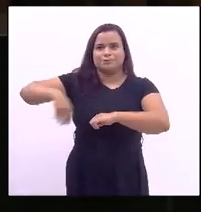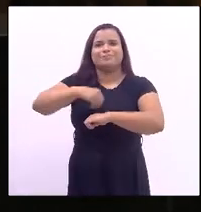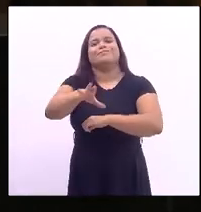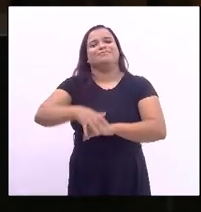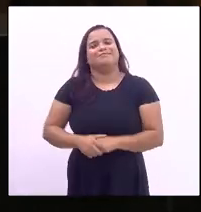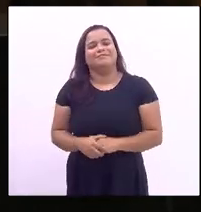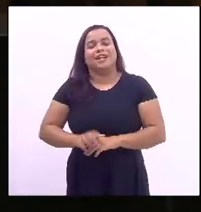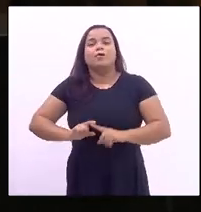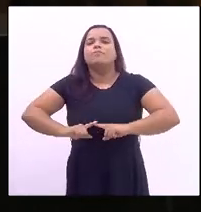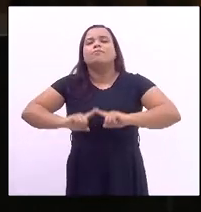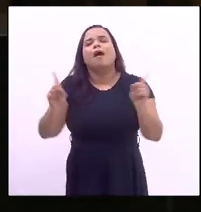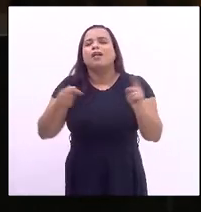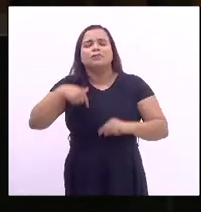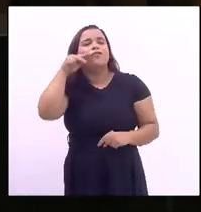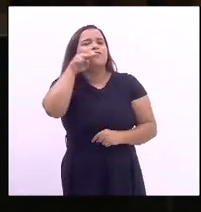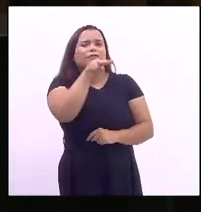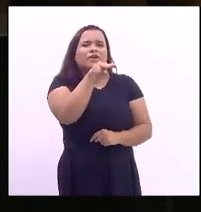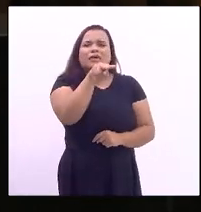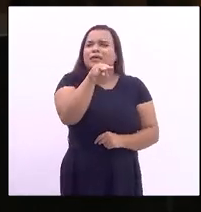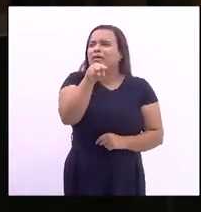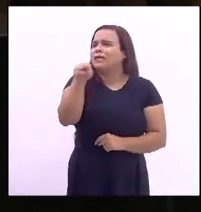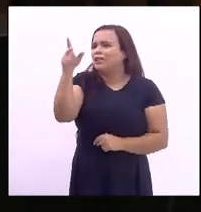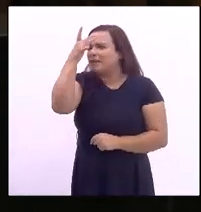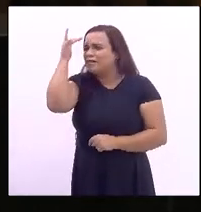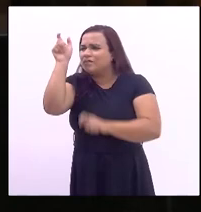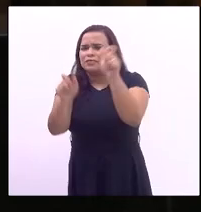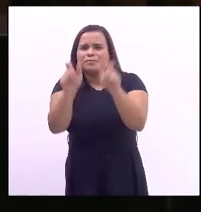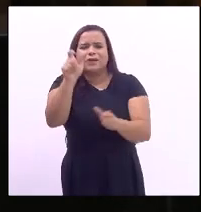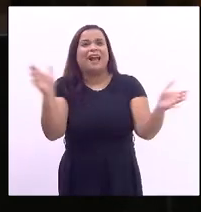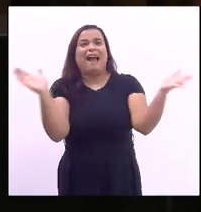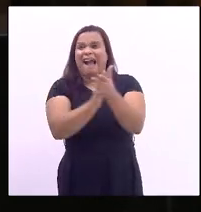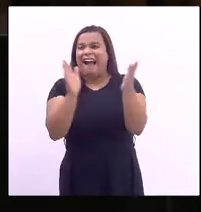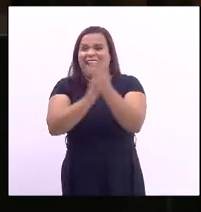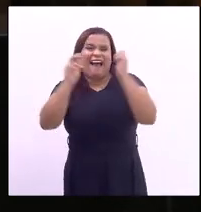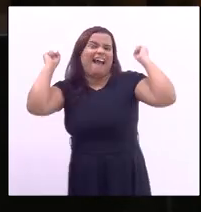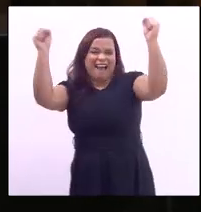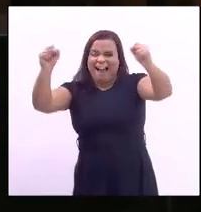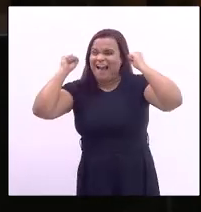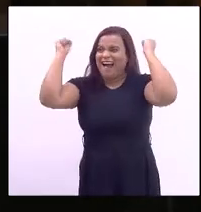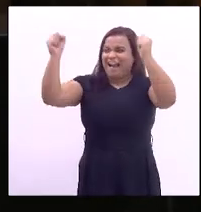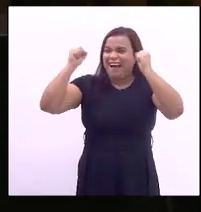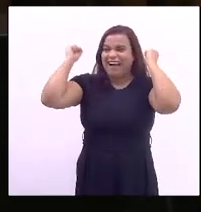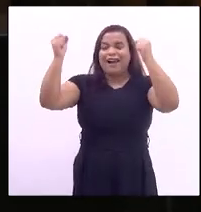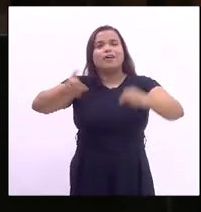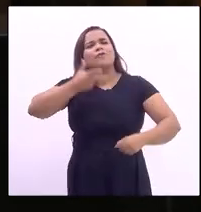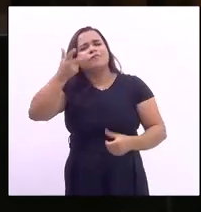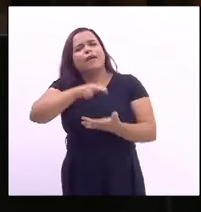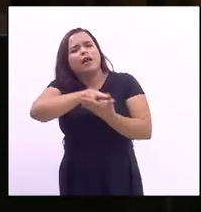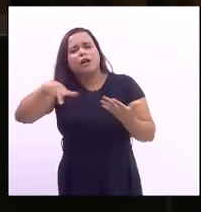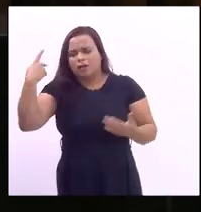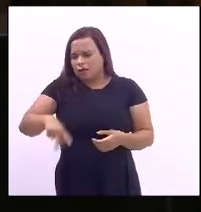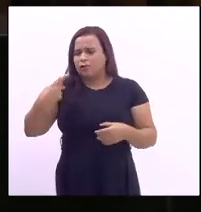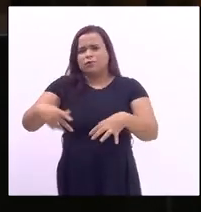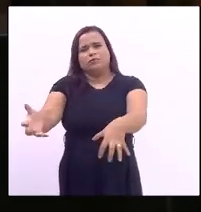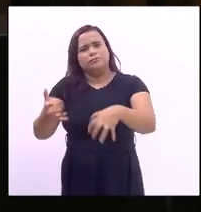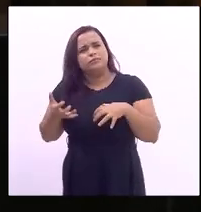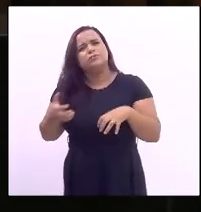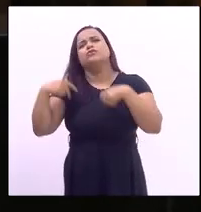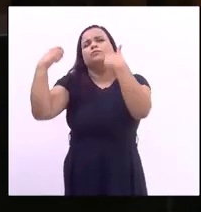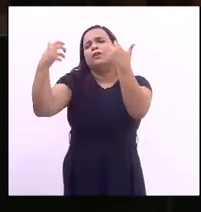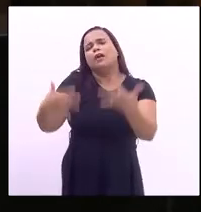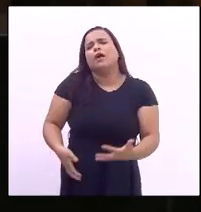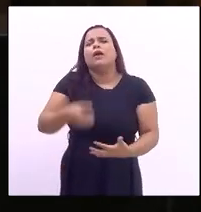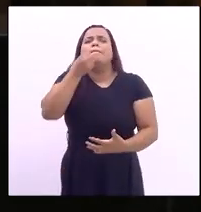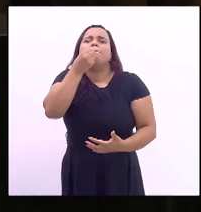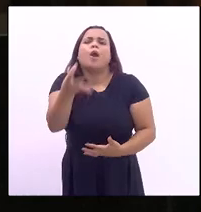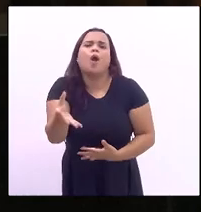impossível observar mos pessoas aplaudindo falando aqui no Parlamento dizendo